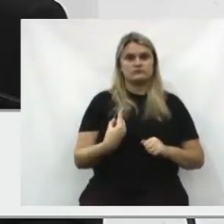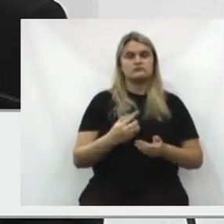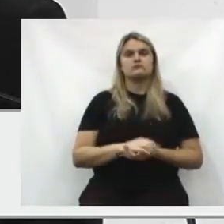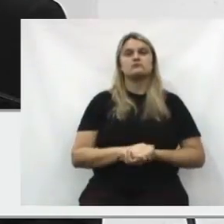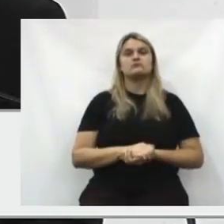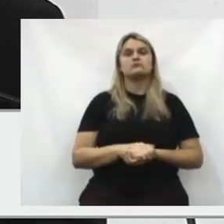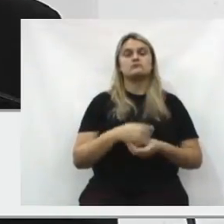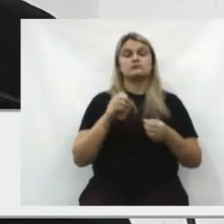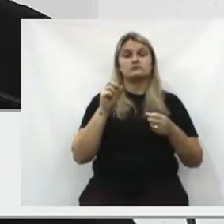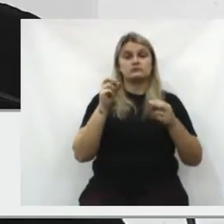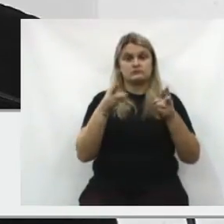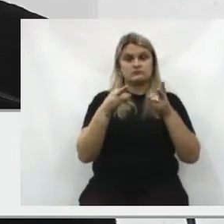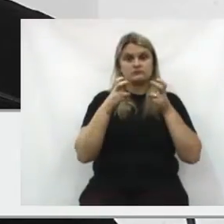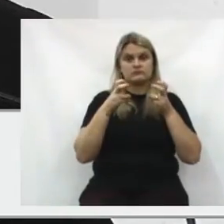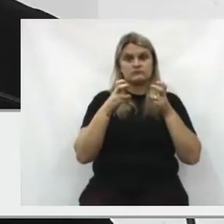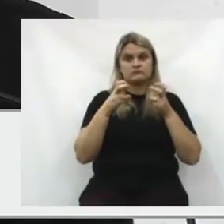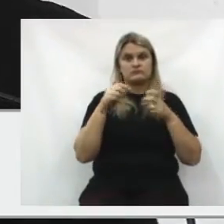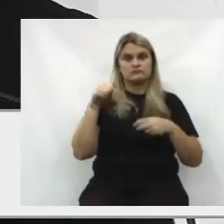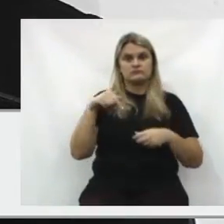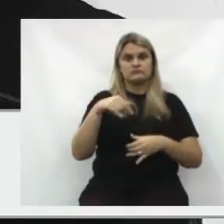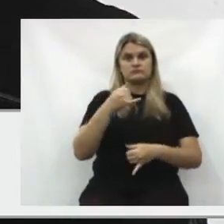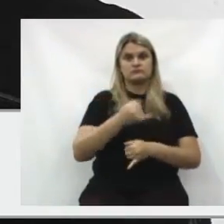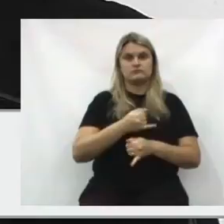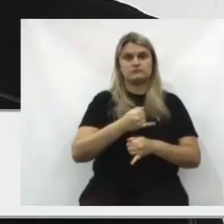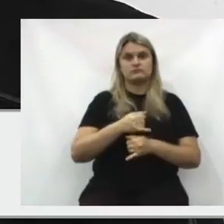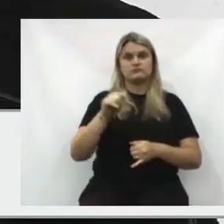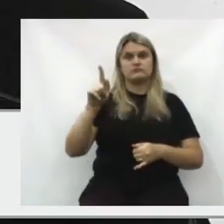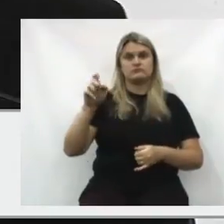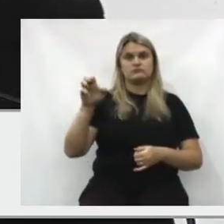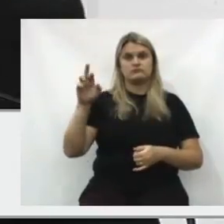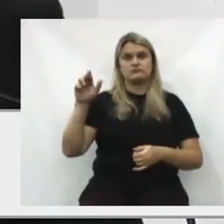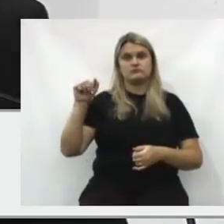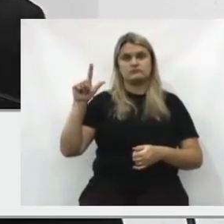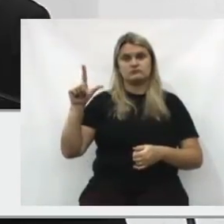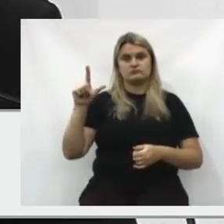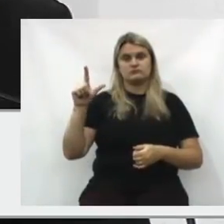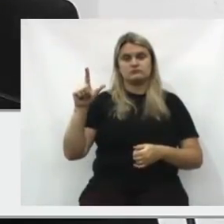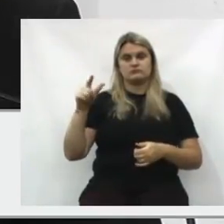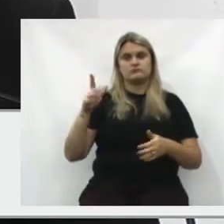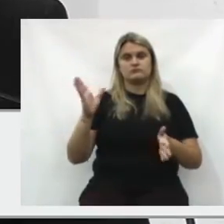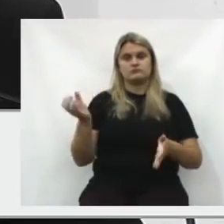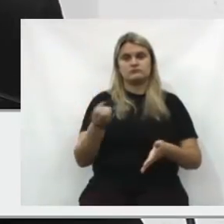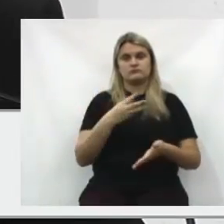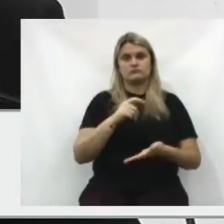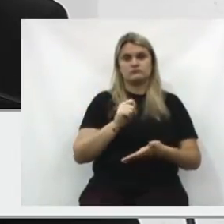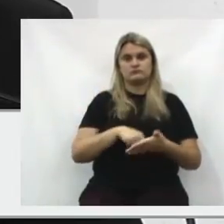Câmara. E, por análise do nosso diretor-geral,